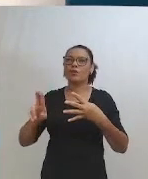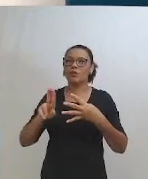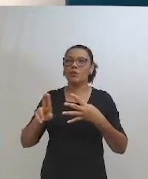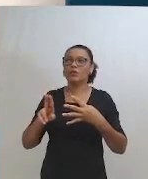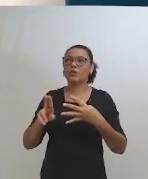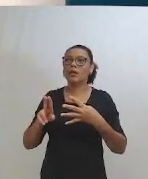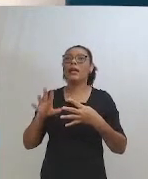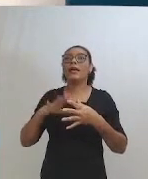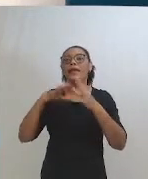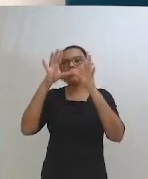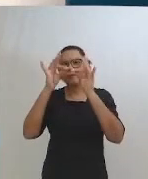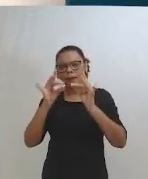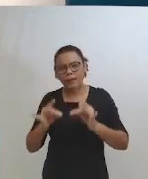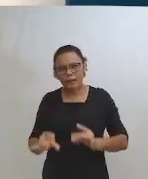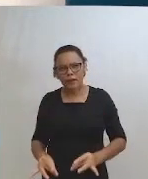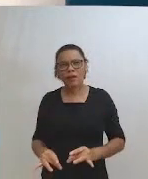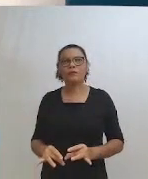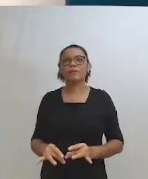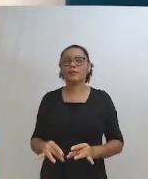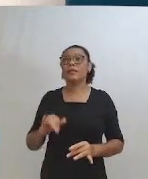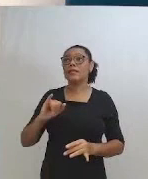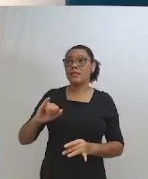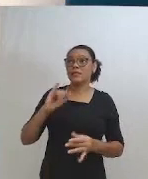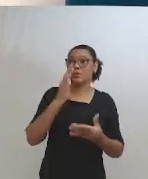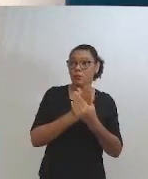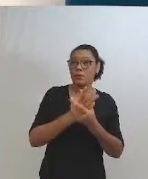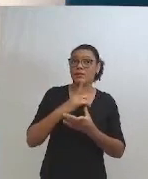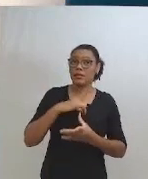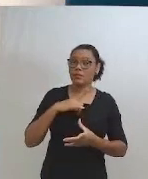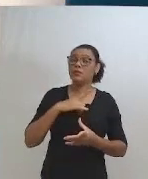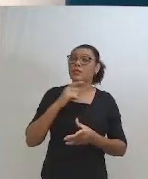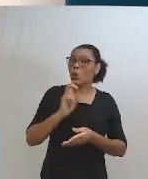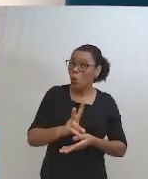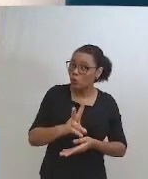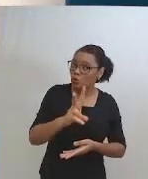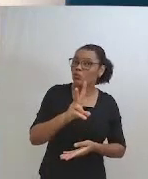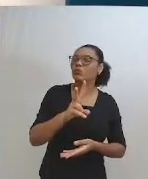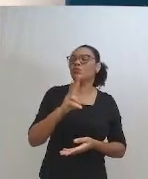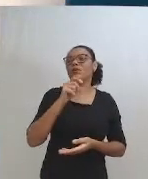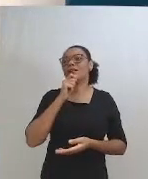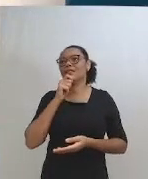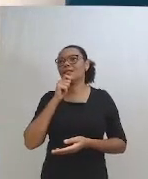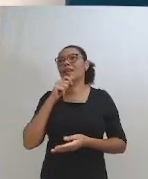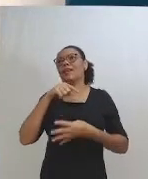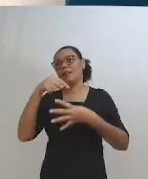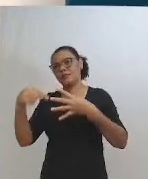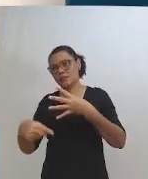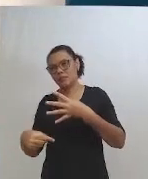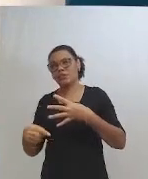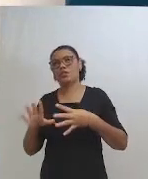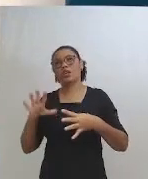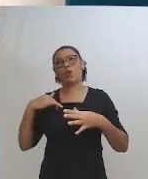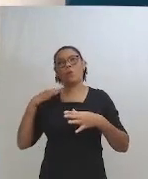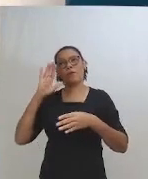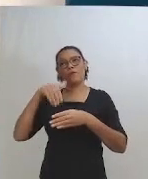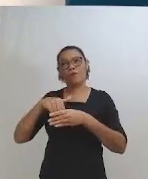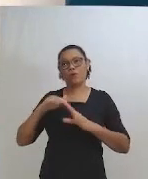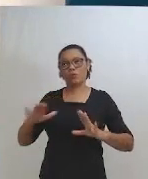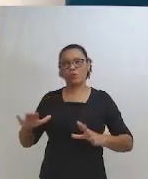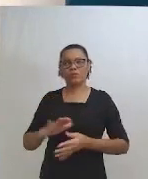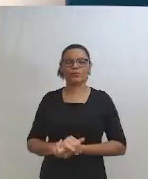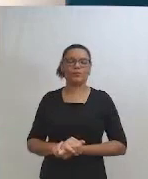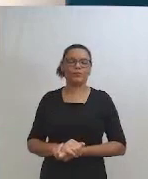pormenorizadamente se as ações penais se sustentariam sem esses indícios. É o meu voto, senhor presidente. Pois não.